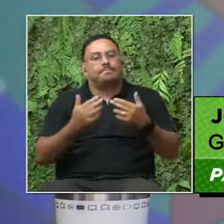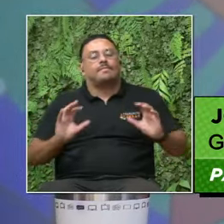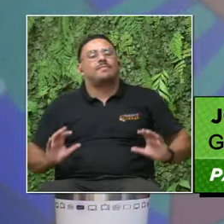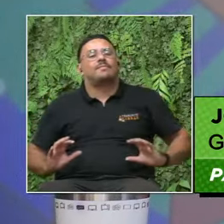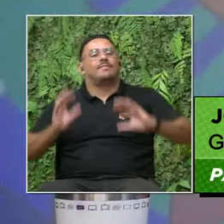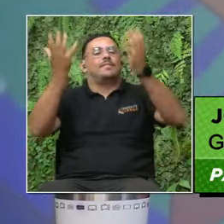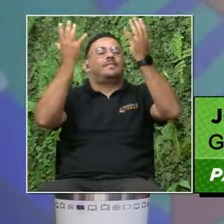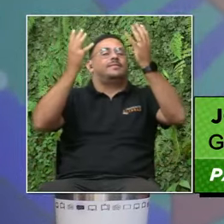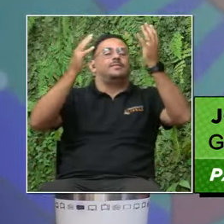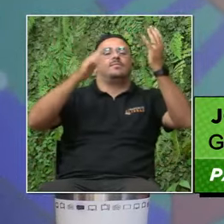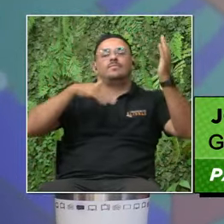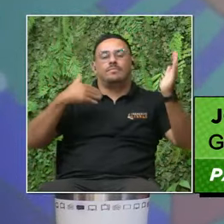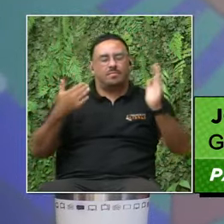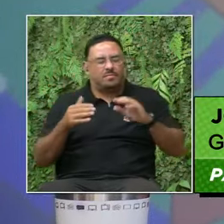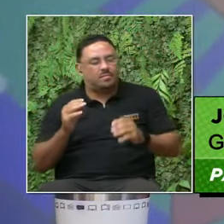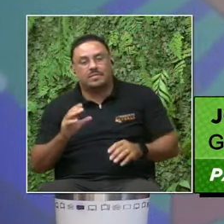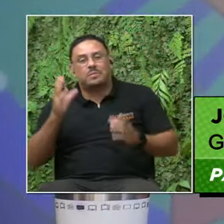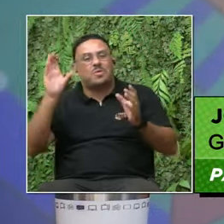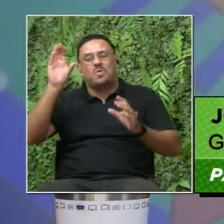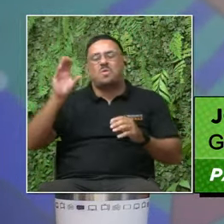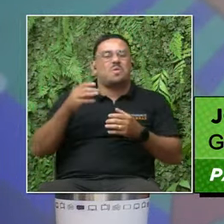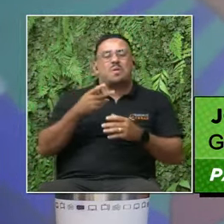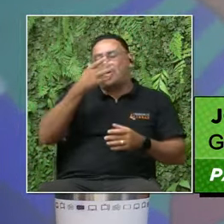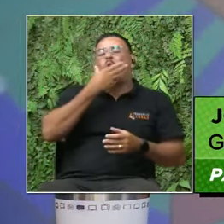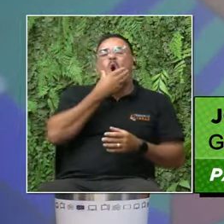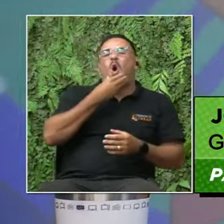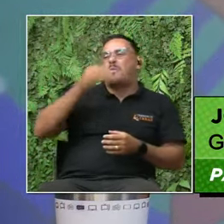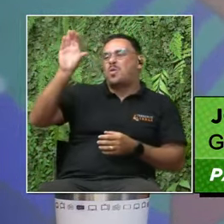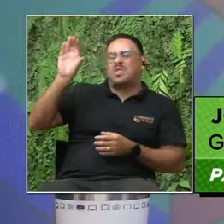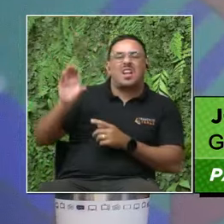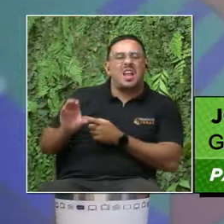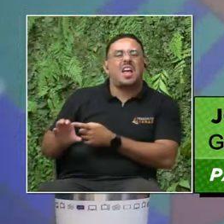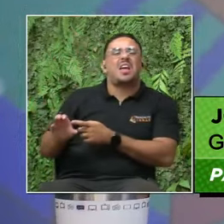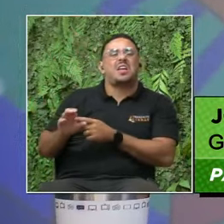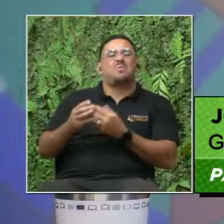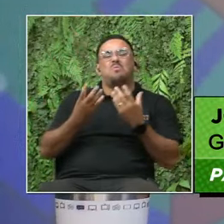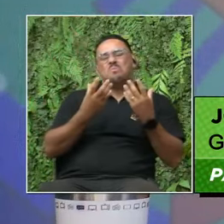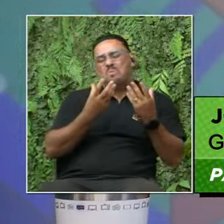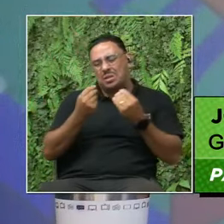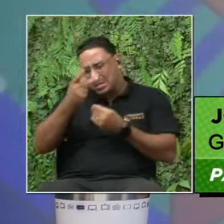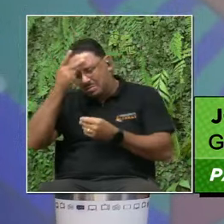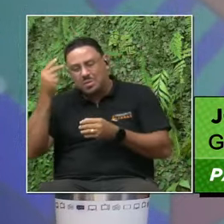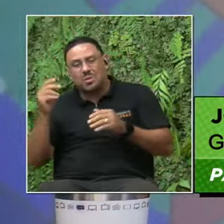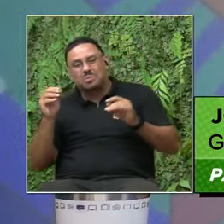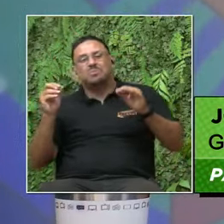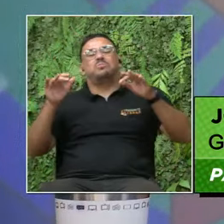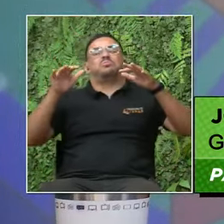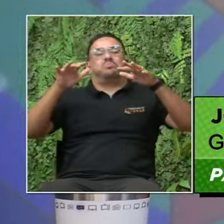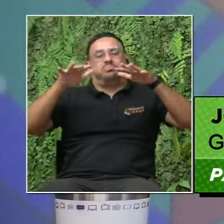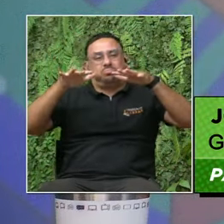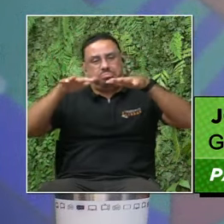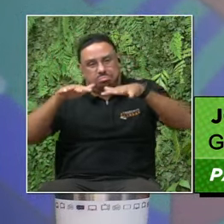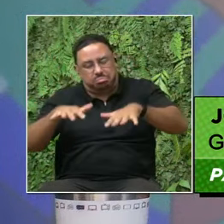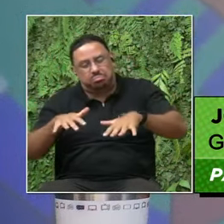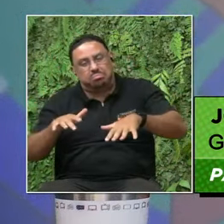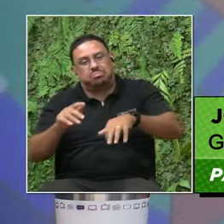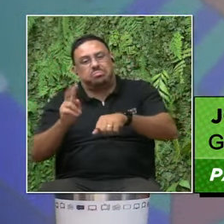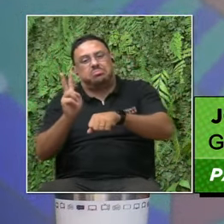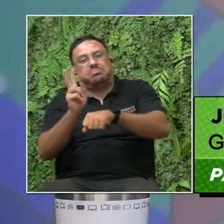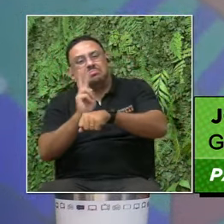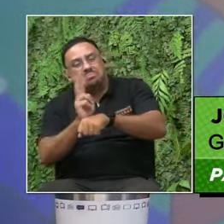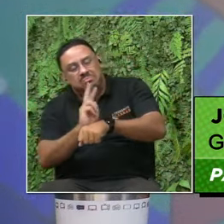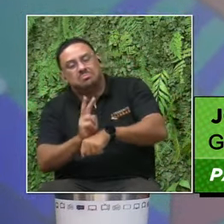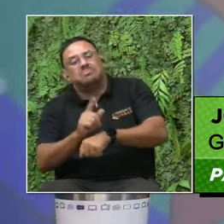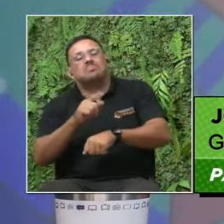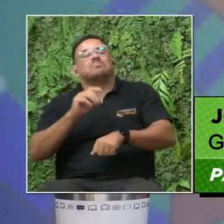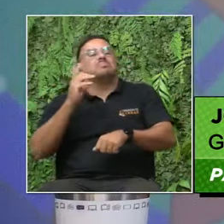Aí aparece todos os os conselheiros aparece um monte de gente aparece todos os dirigentes e tudo mais e a